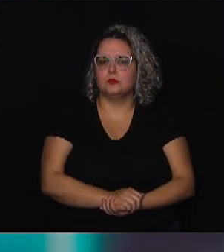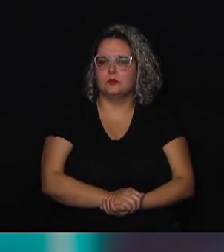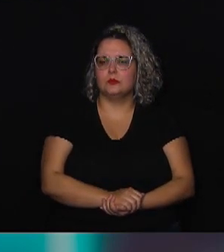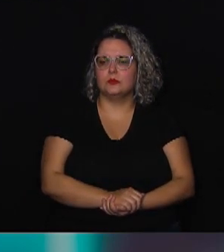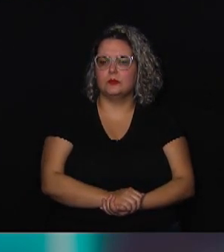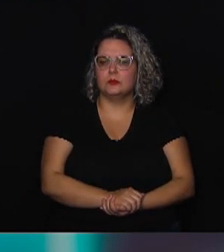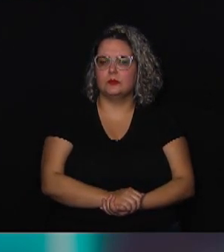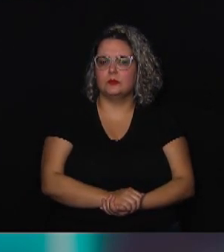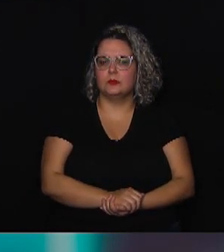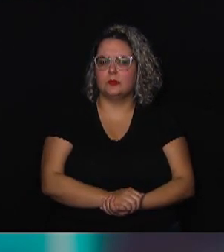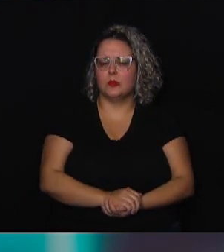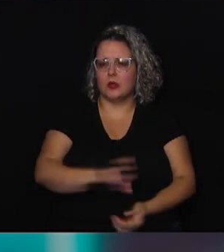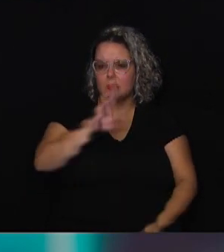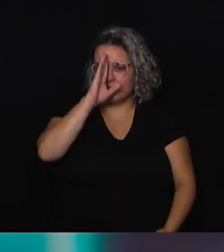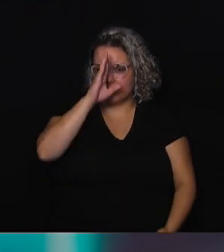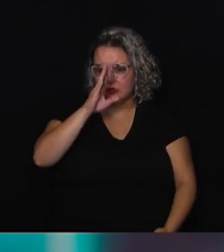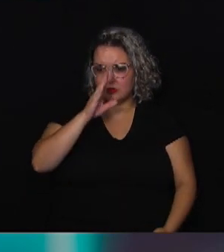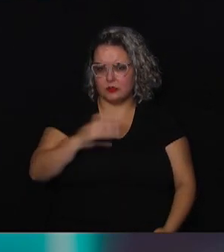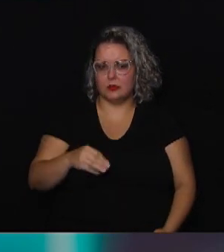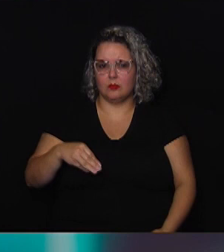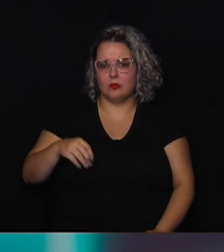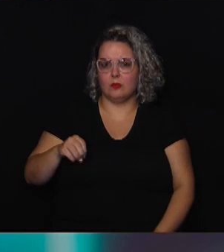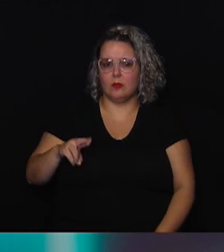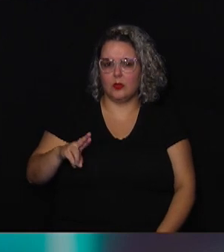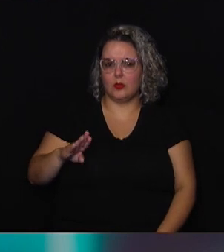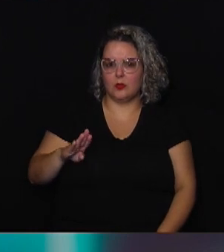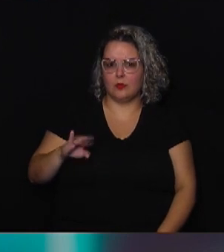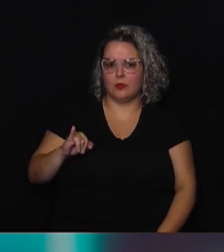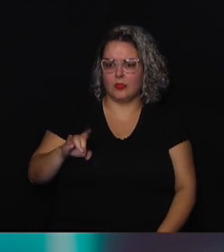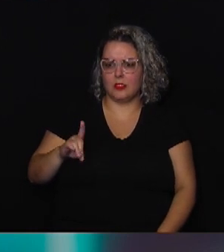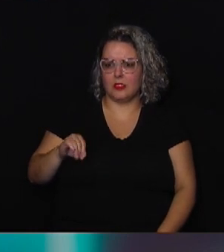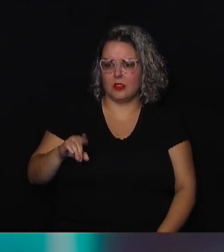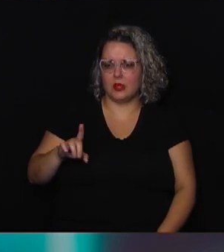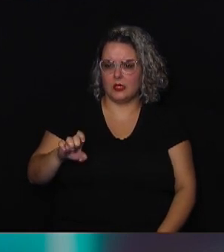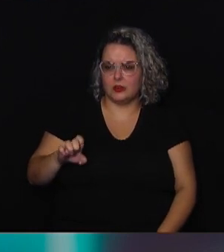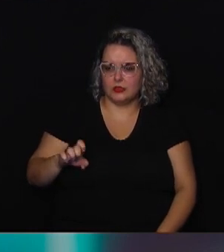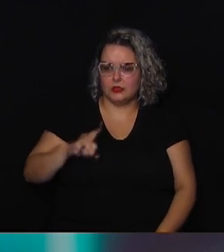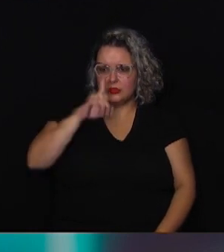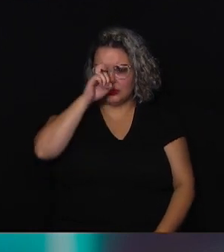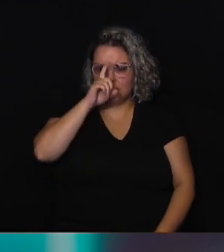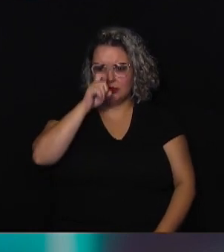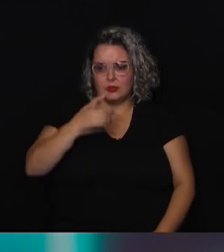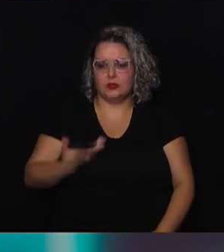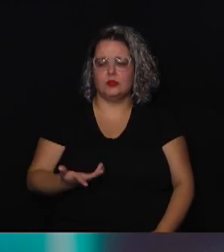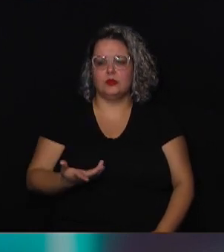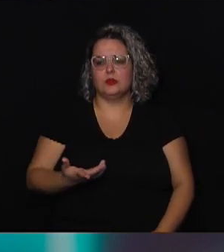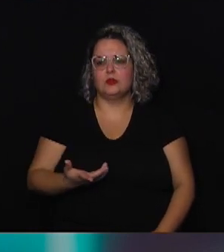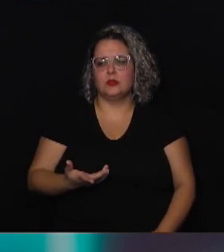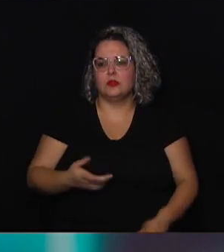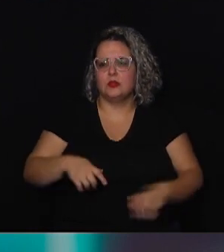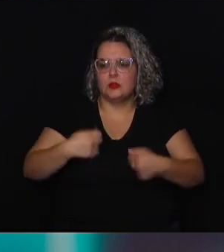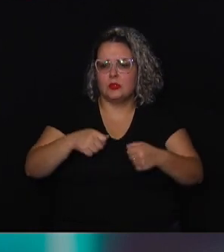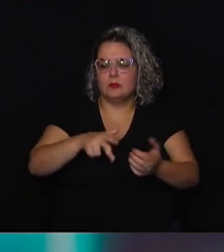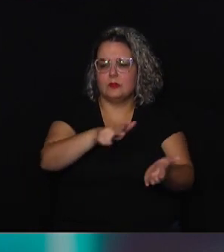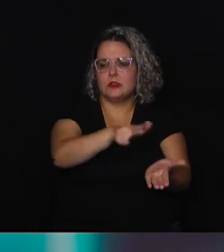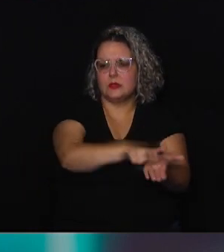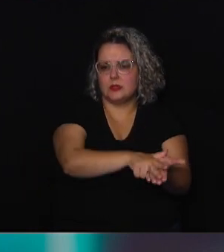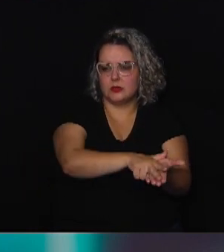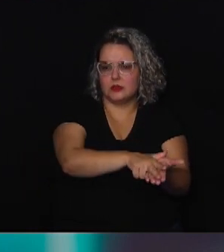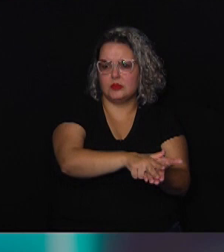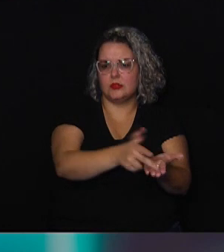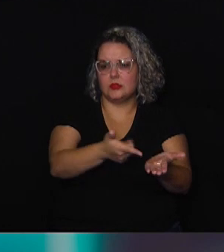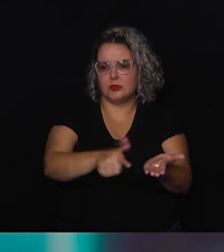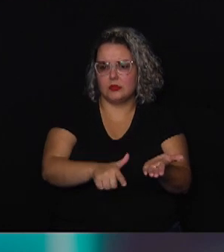Dentre as principais causas de morbidade hospitalar, ou seja, as situações que demandaram necessidade de internação, aqui